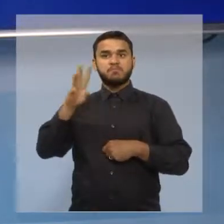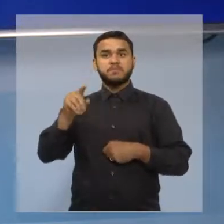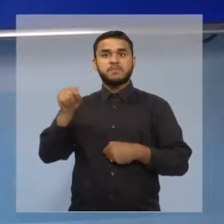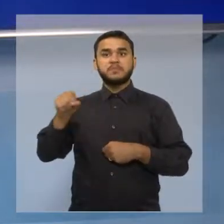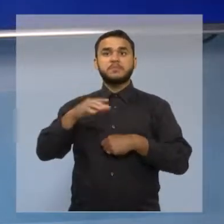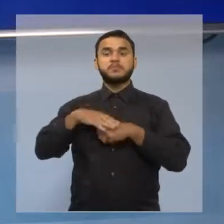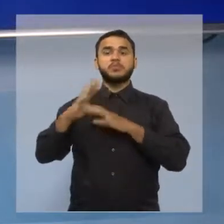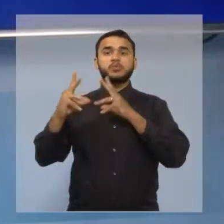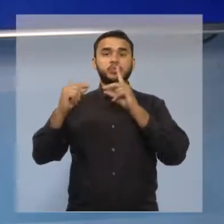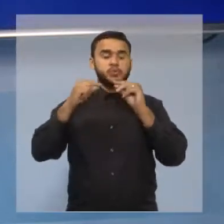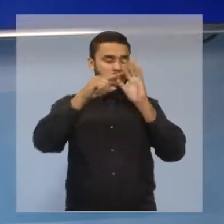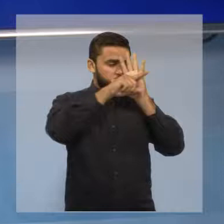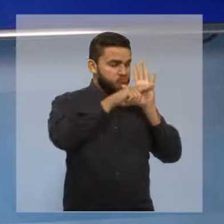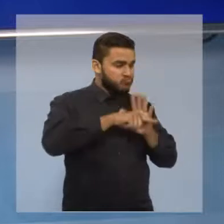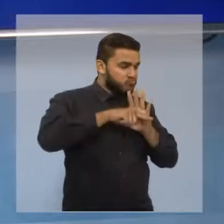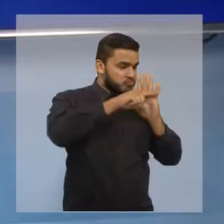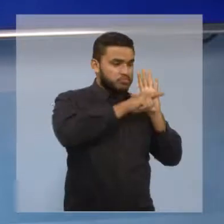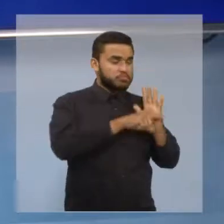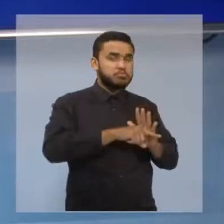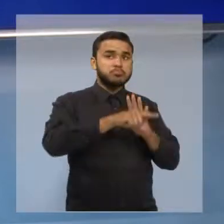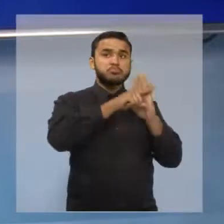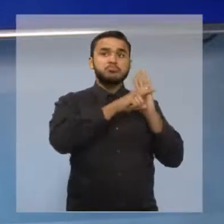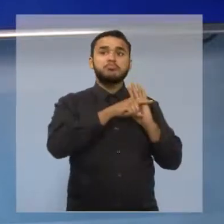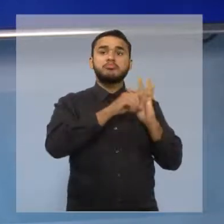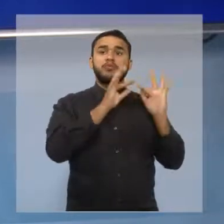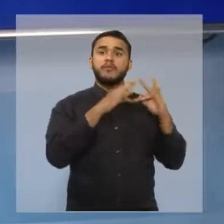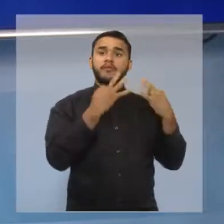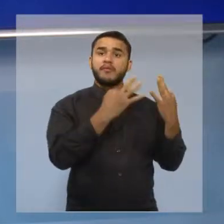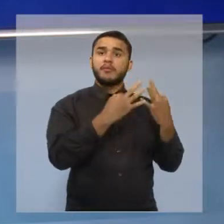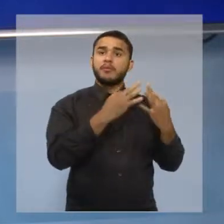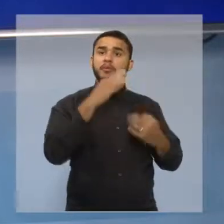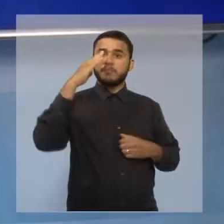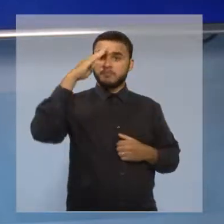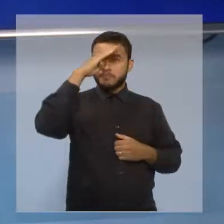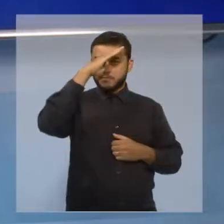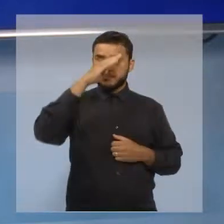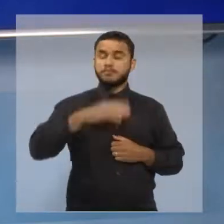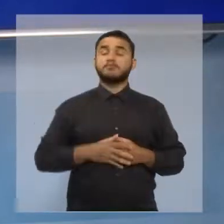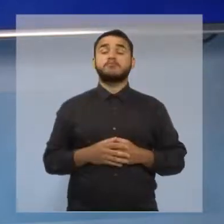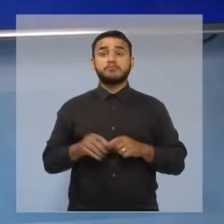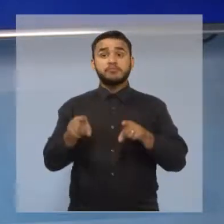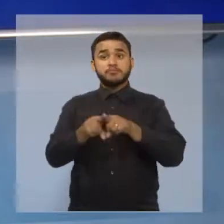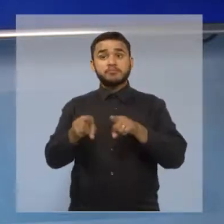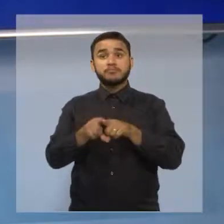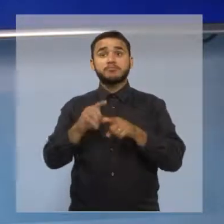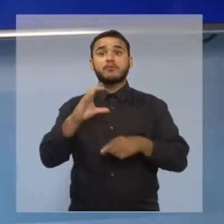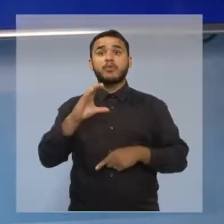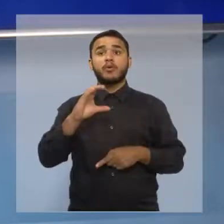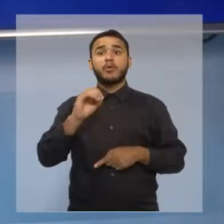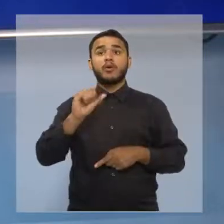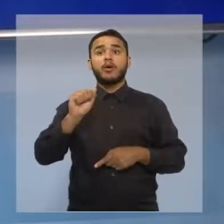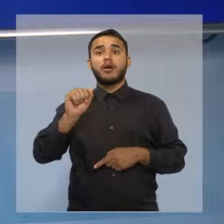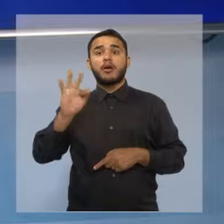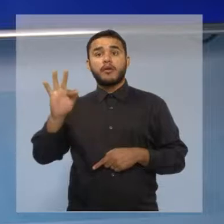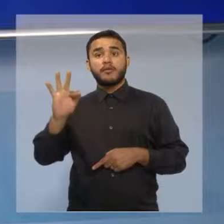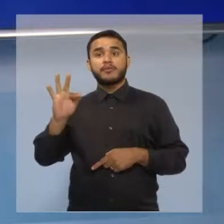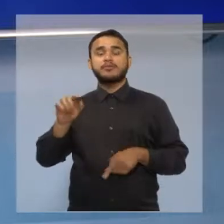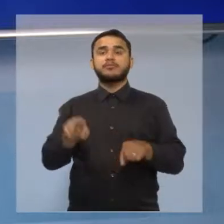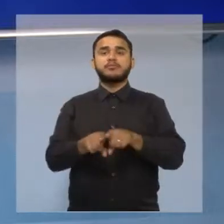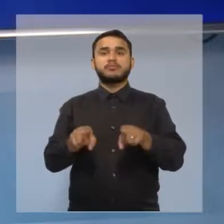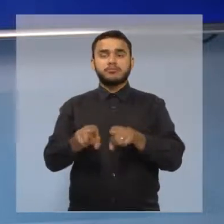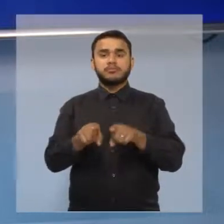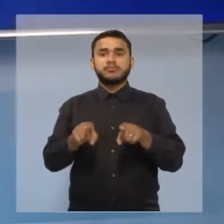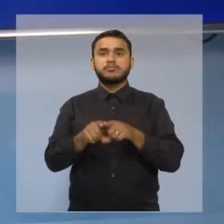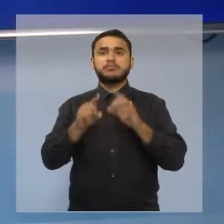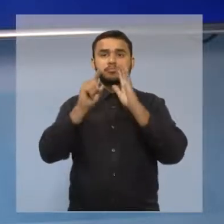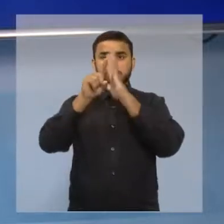familiares. Concomitantemente, o fez também em relação ao COAF, no caso que envolve o seu filho, o senador e o seu